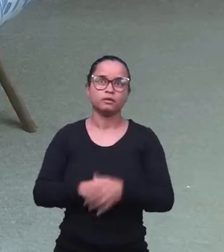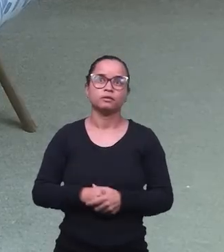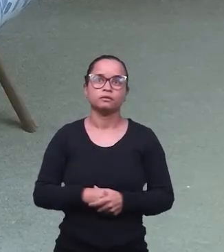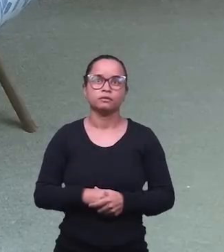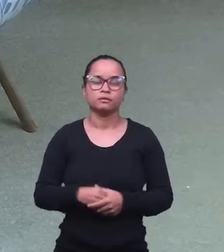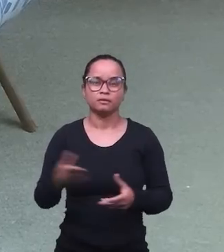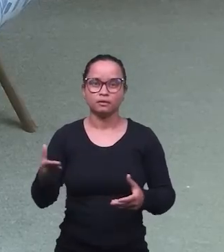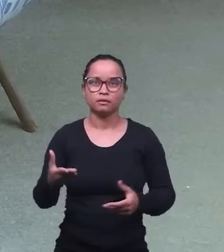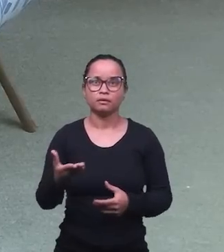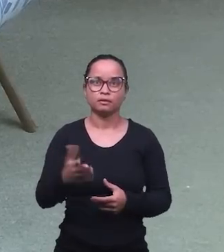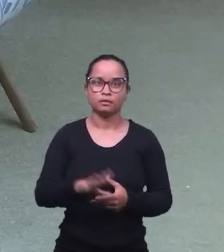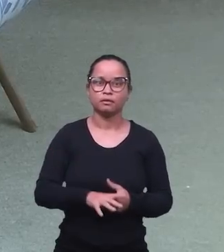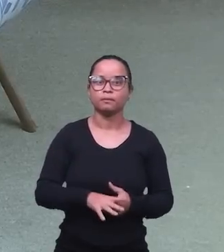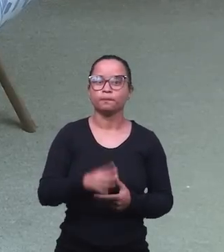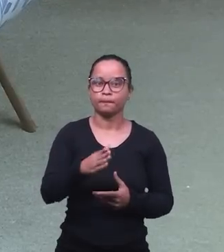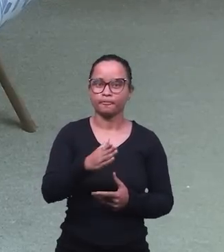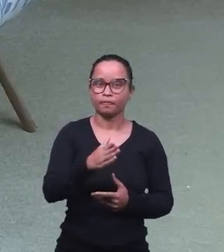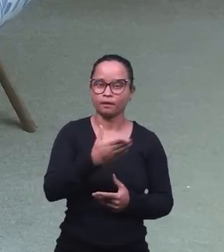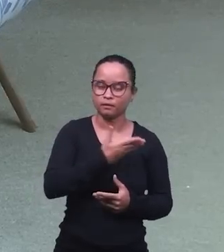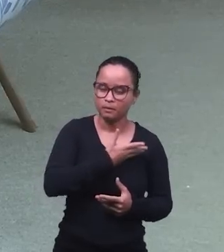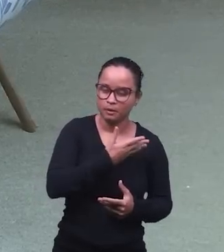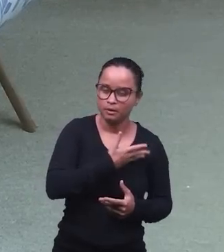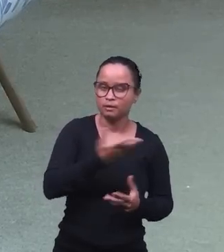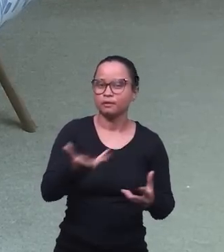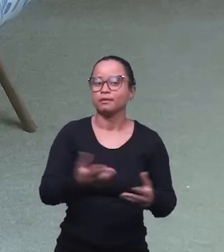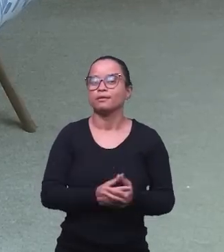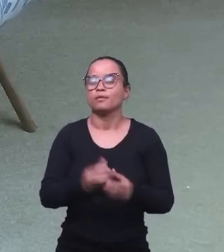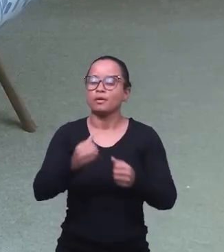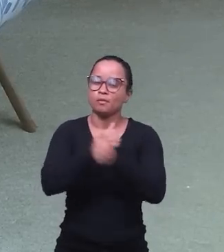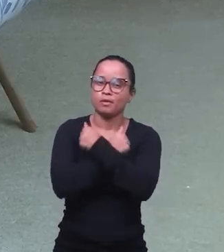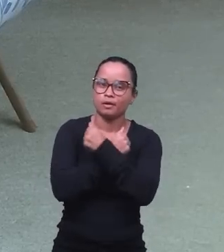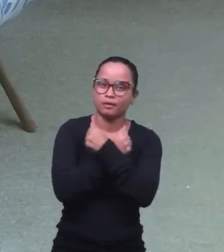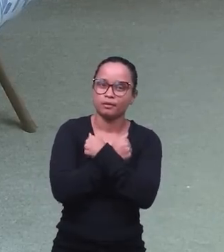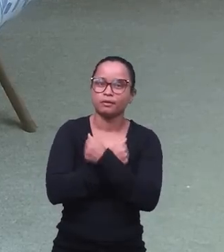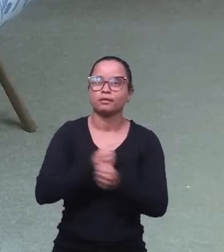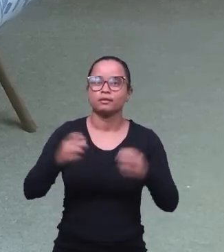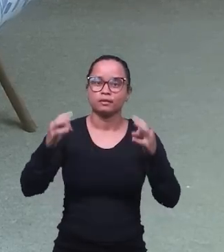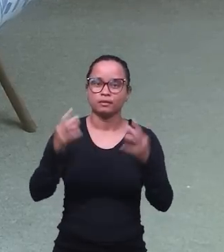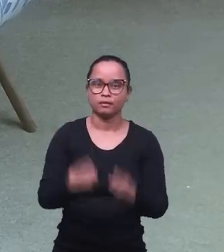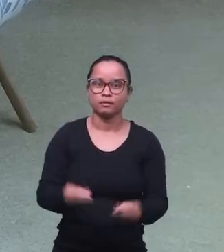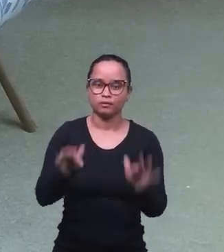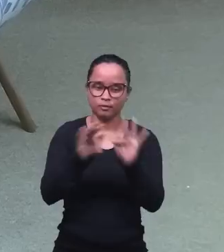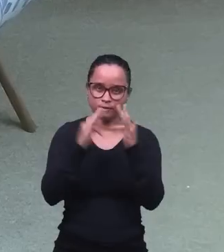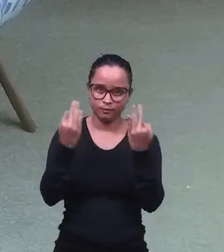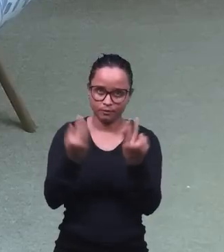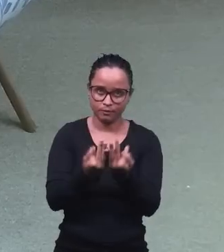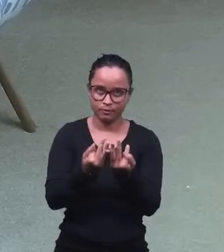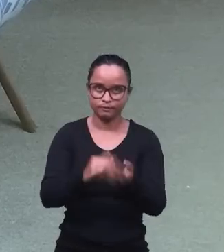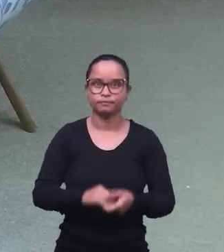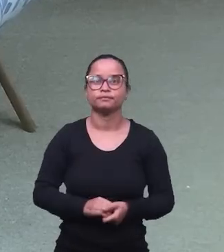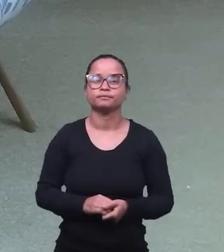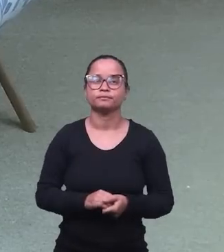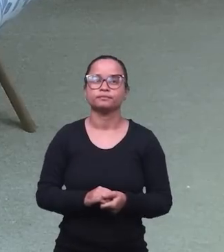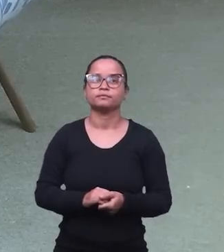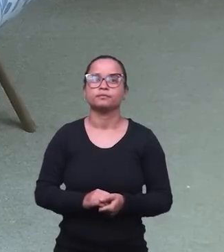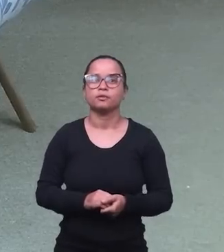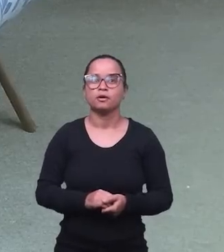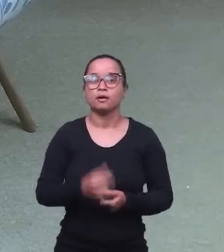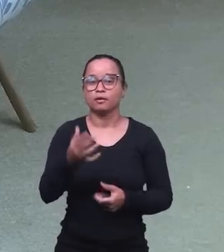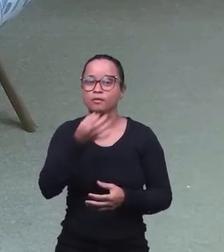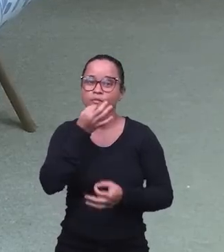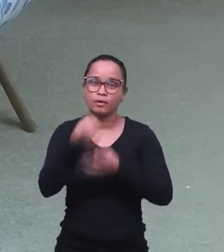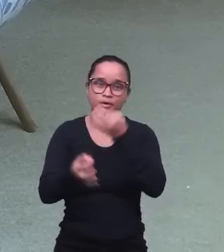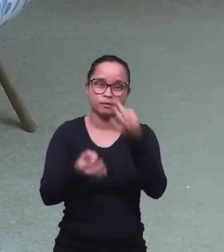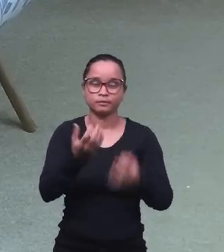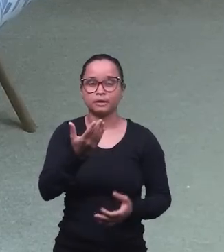jubilado recentemente, um valente desta obra. Um abraço a você e a toda a sua família. Amém? Vamos então